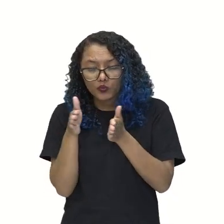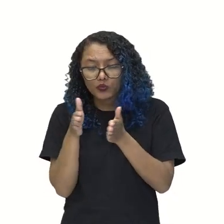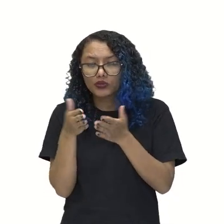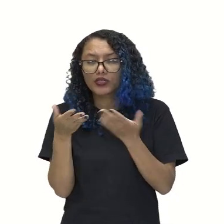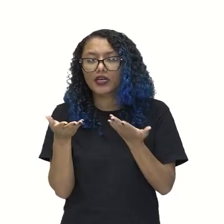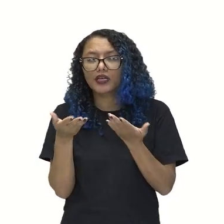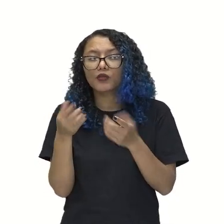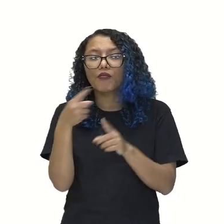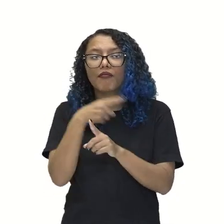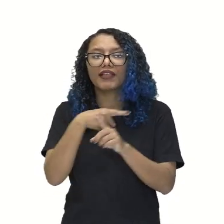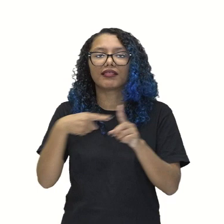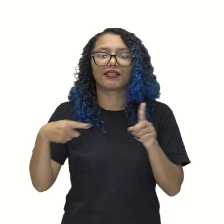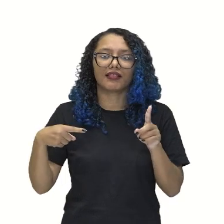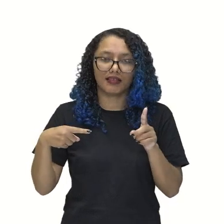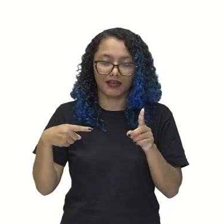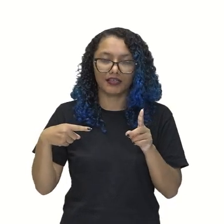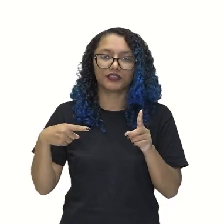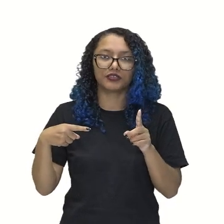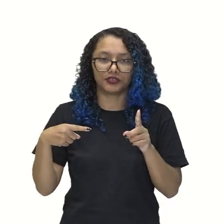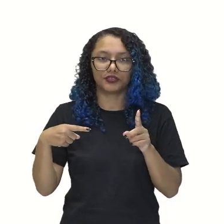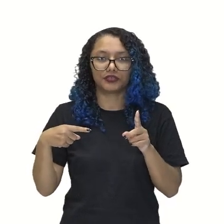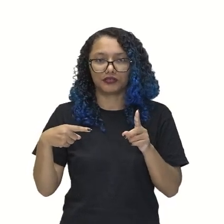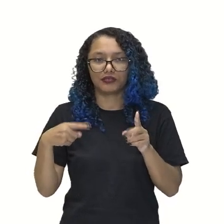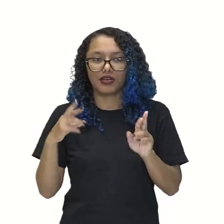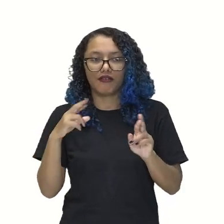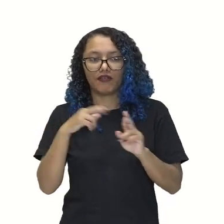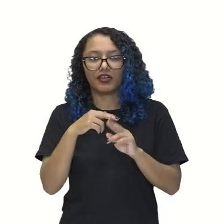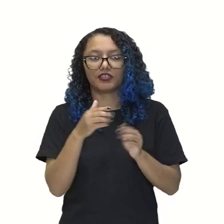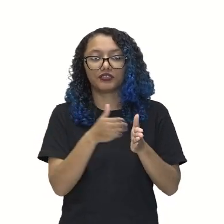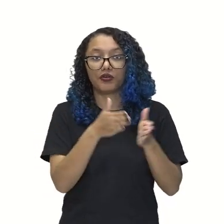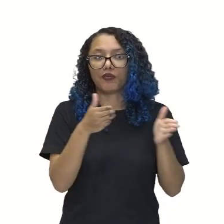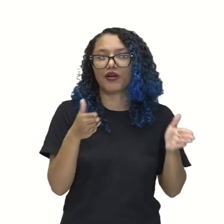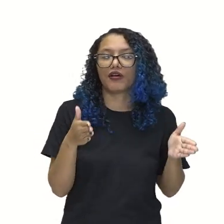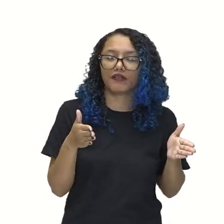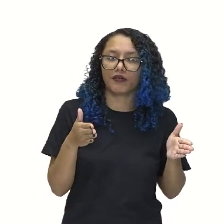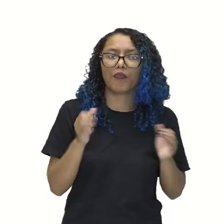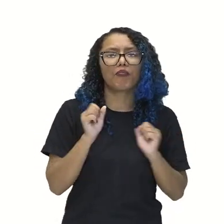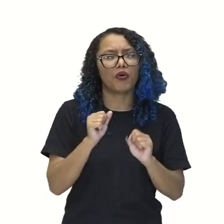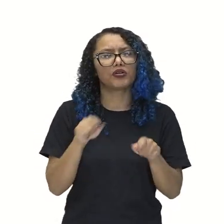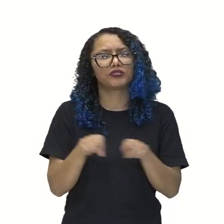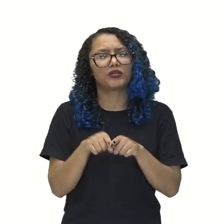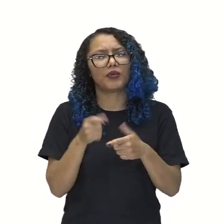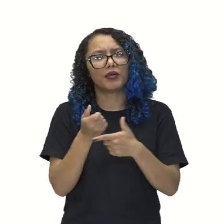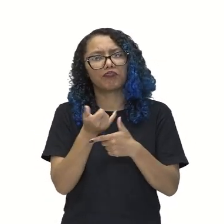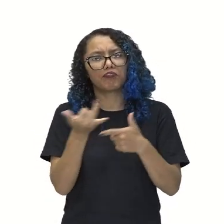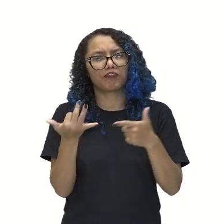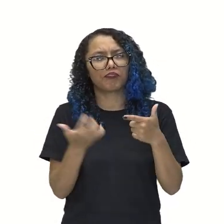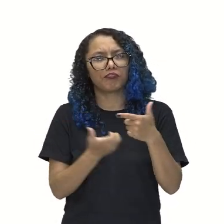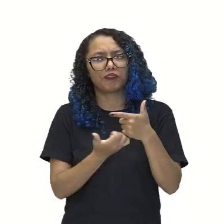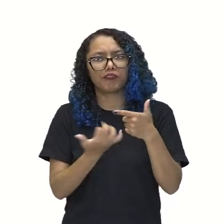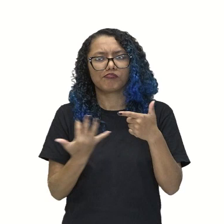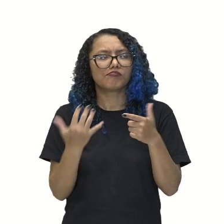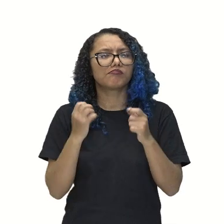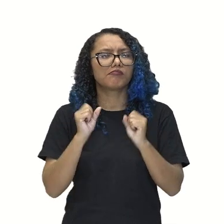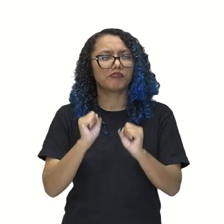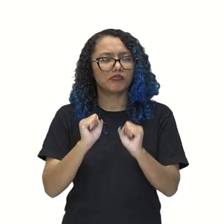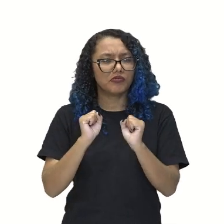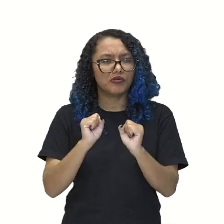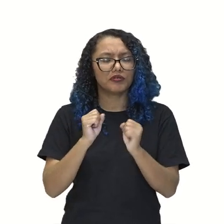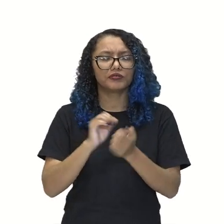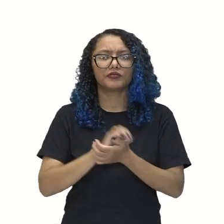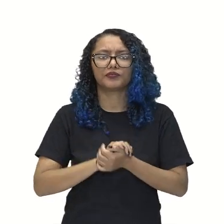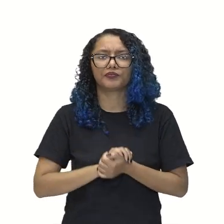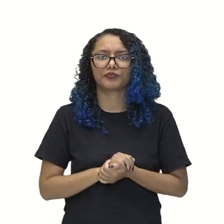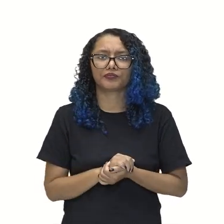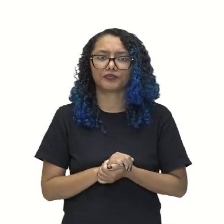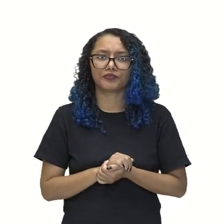do de grande, porque também eu posso estruturar através de frações, certo? Olha, os ônibus